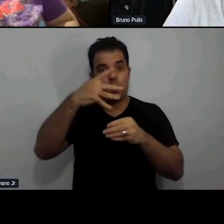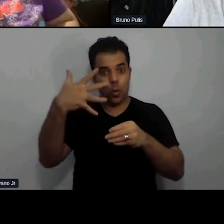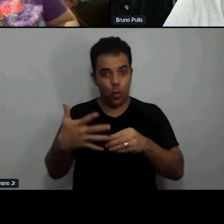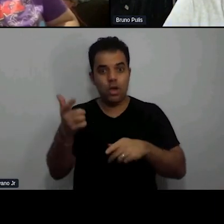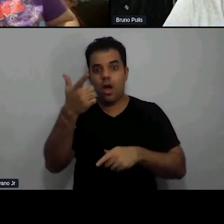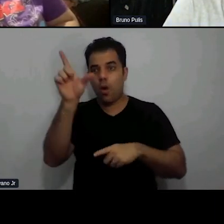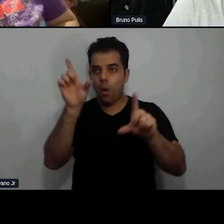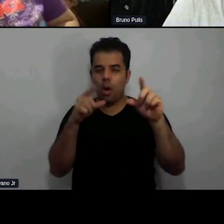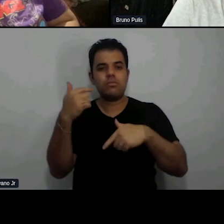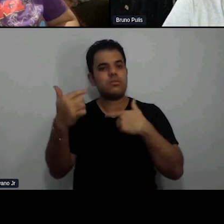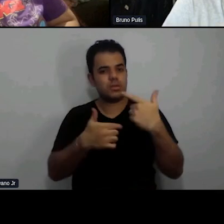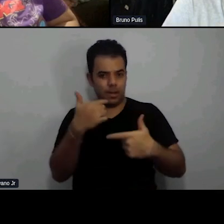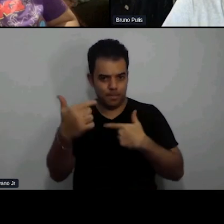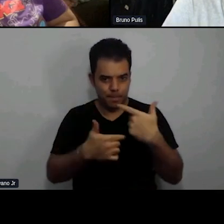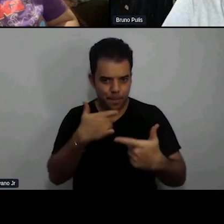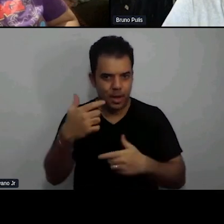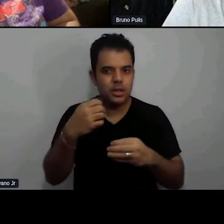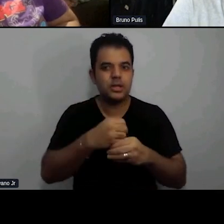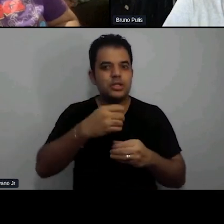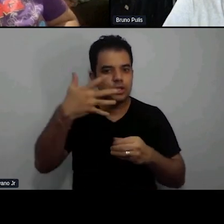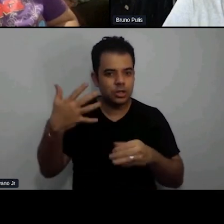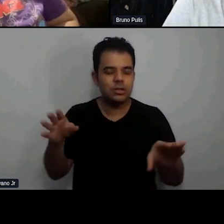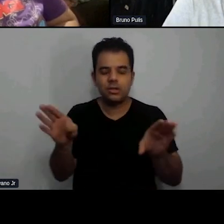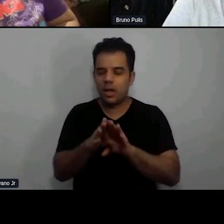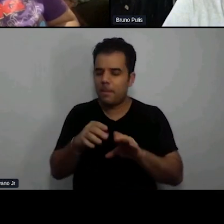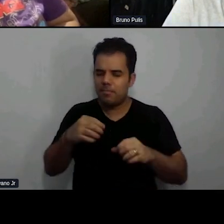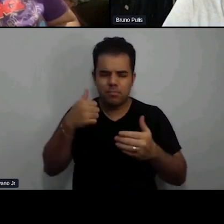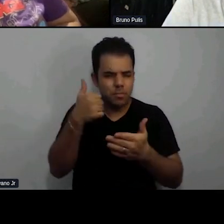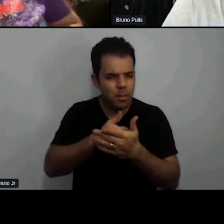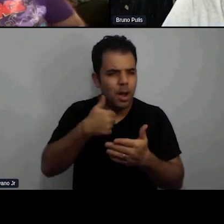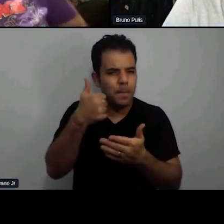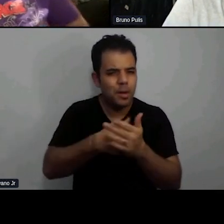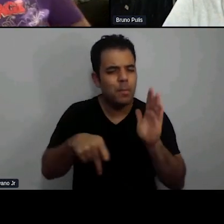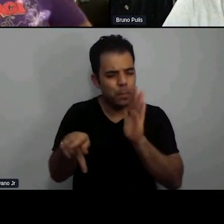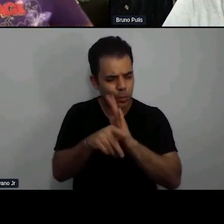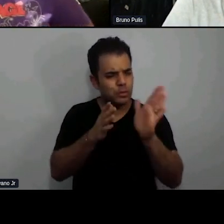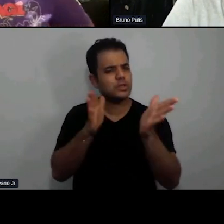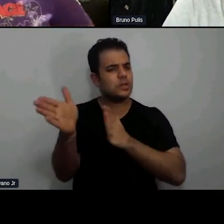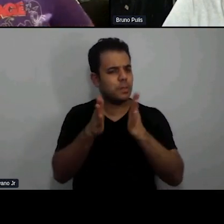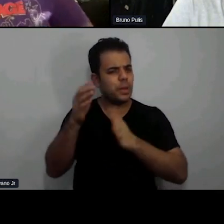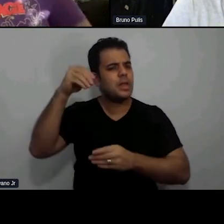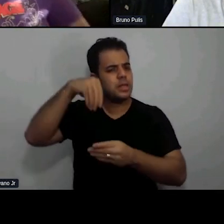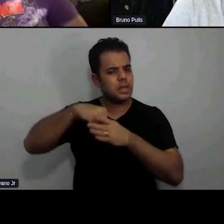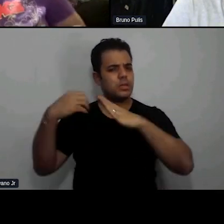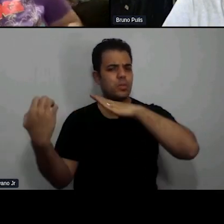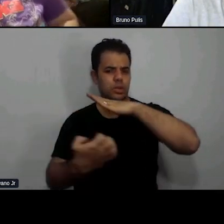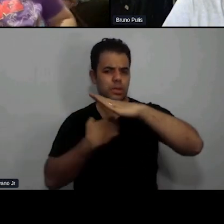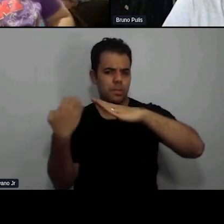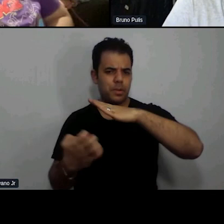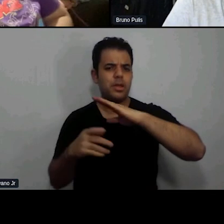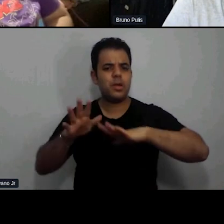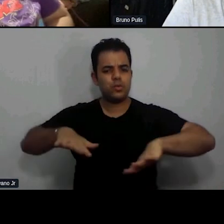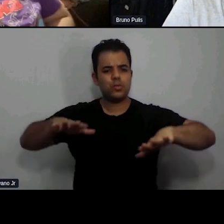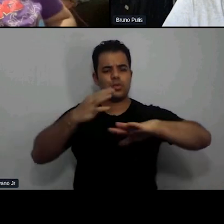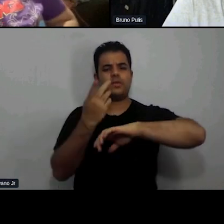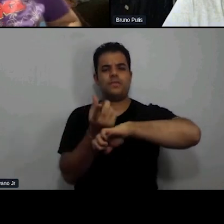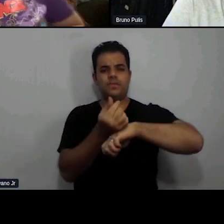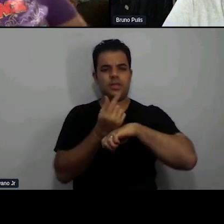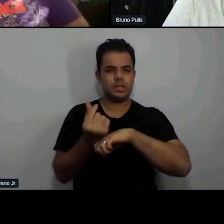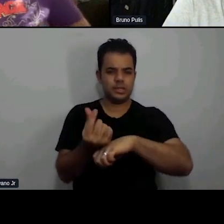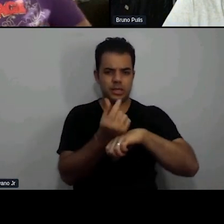de gestão e brigar mais ainda pela acessibilidade nas empresas, no setor financeiro como um